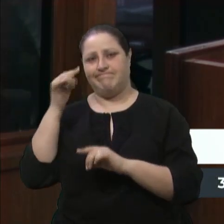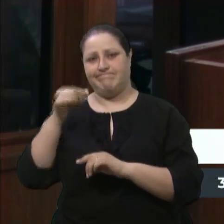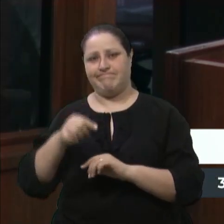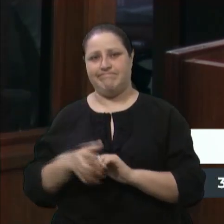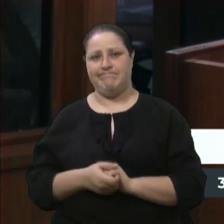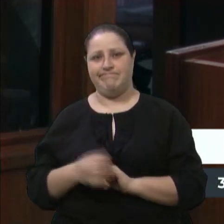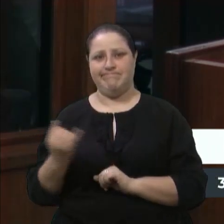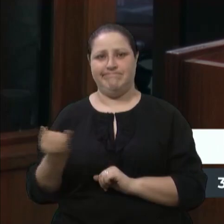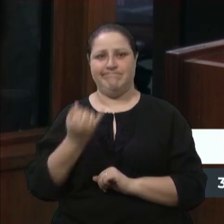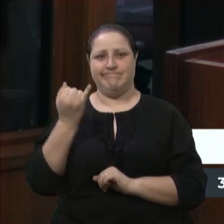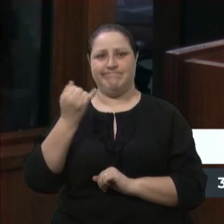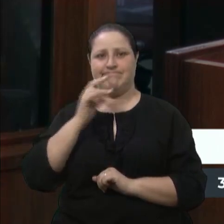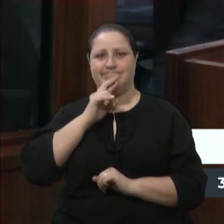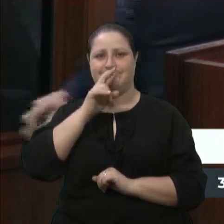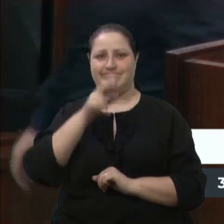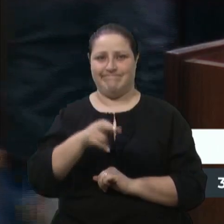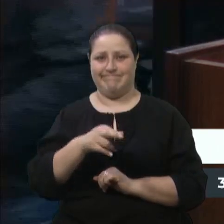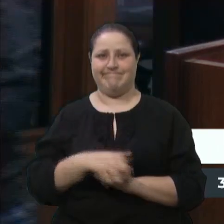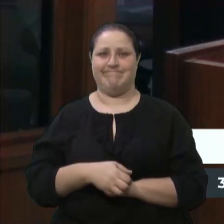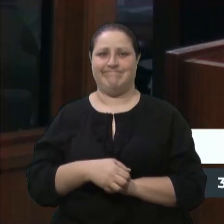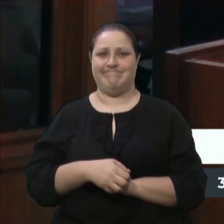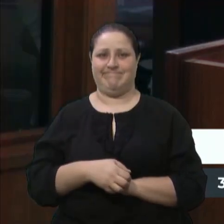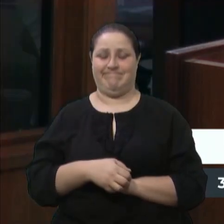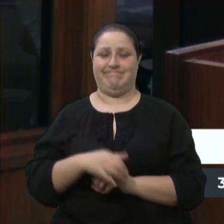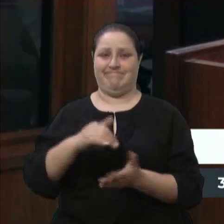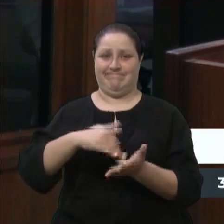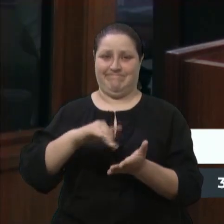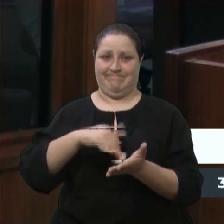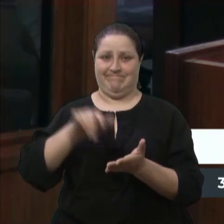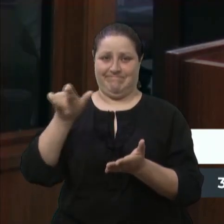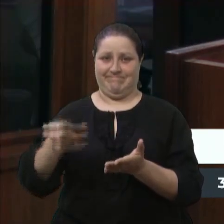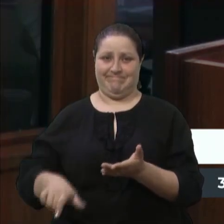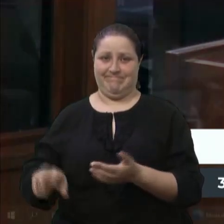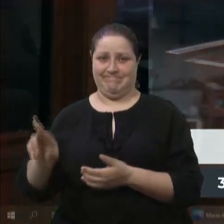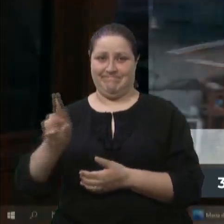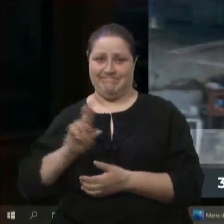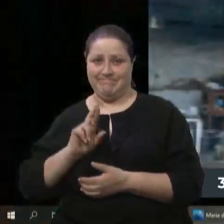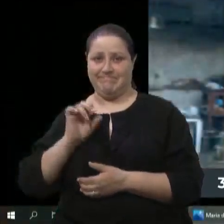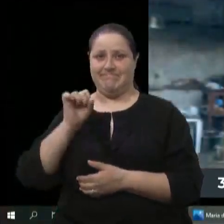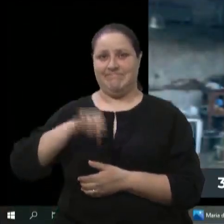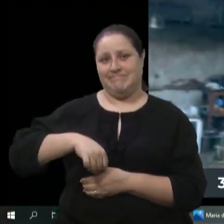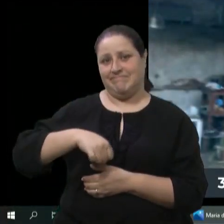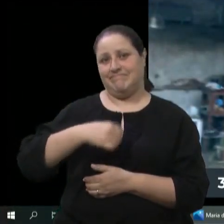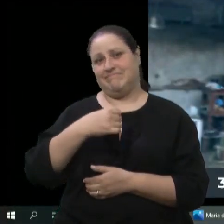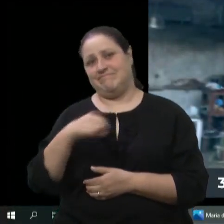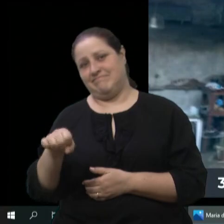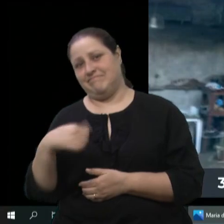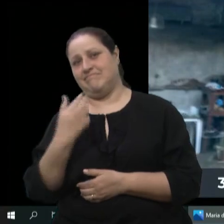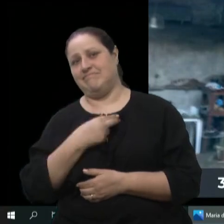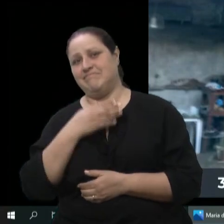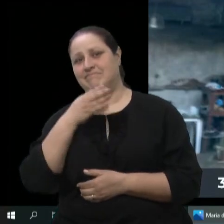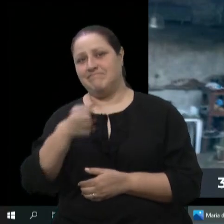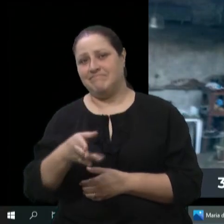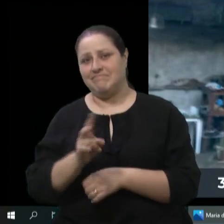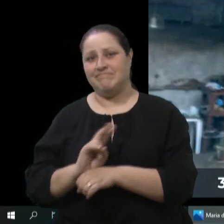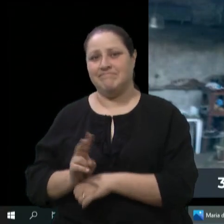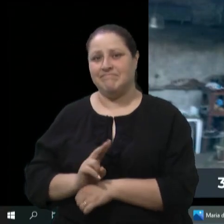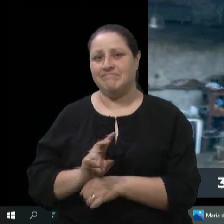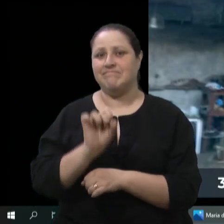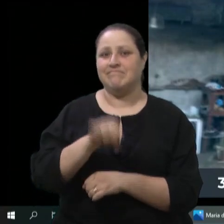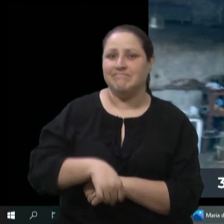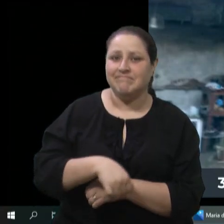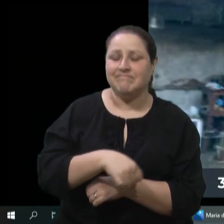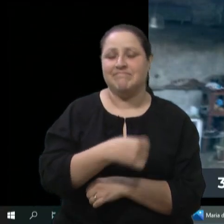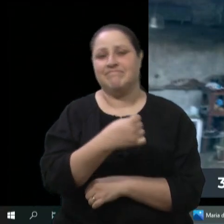resposta, é importante que o secretário nos diga sim ou não, fomos ou não, a fiscalização esteve lá ou